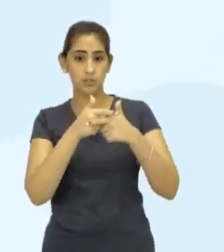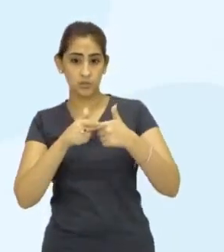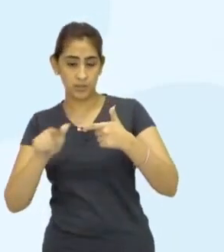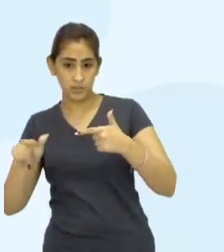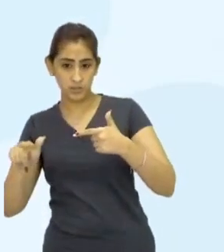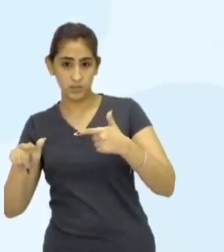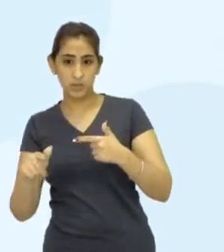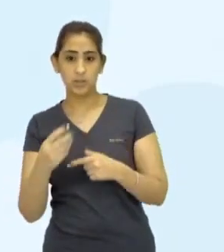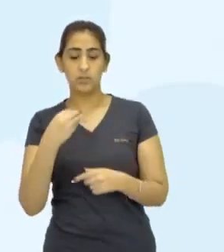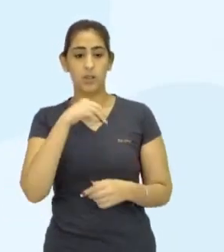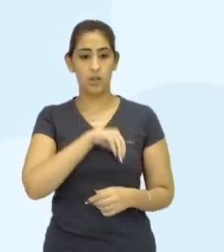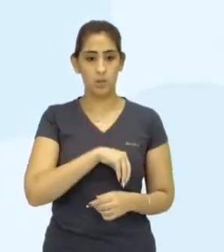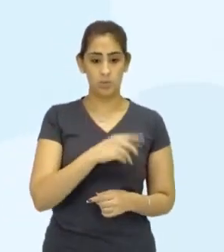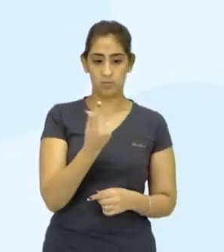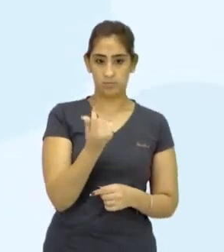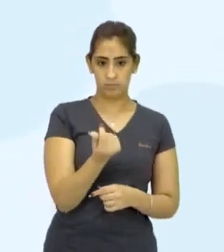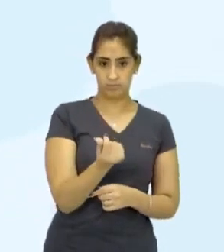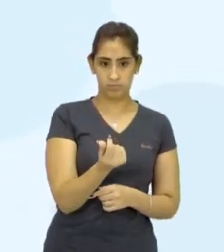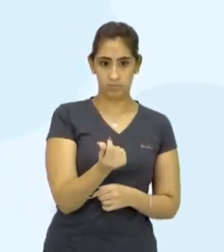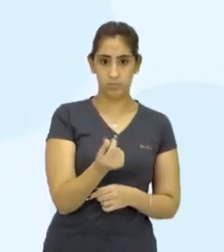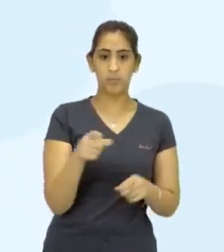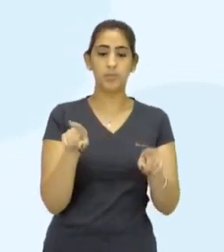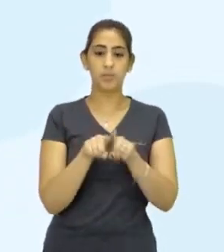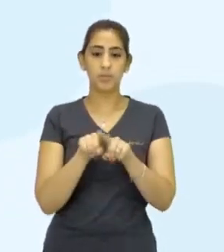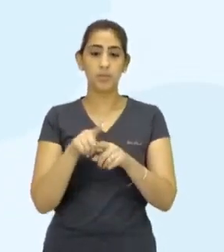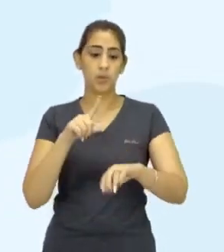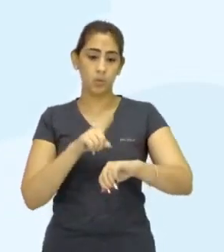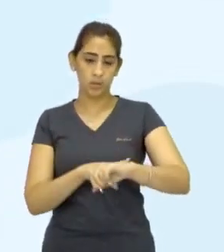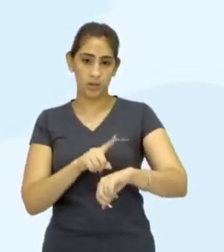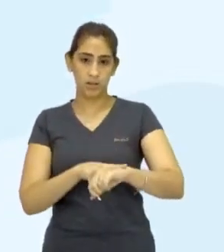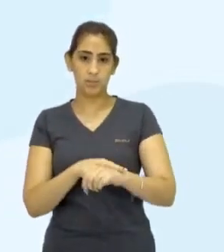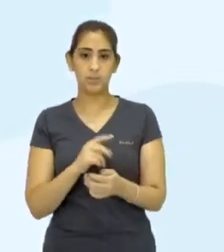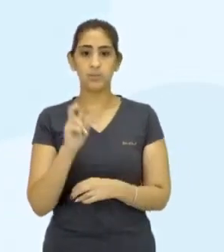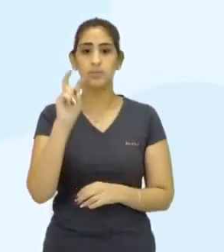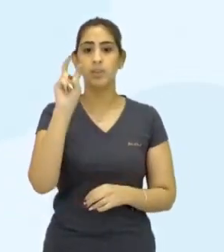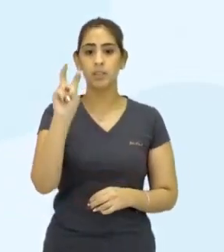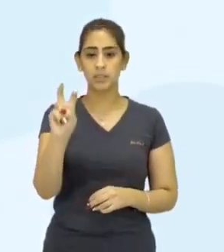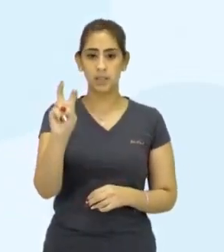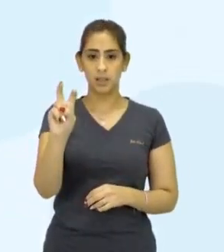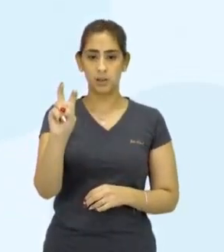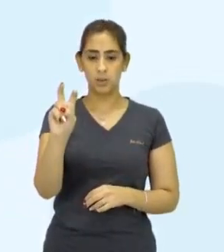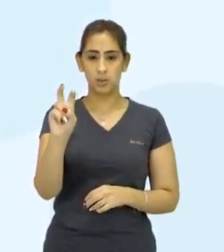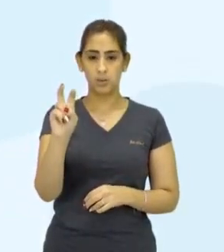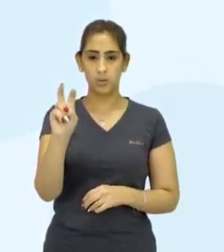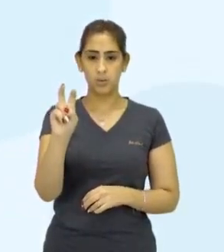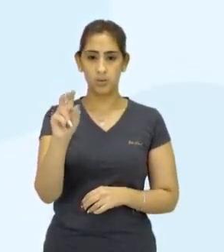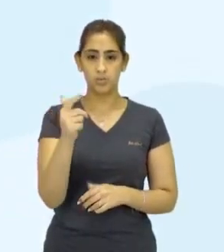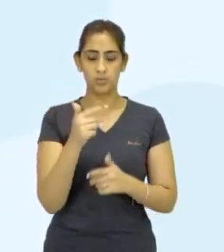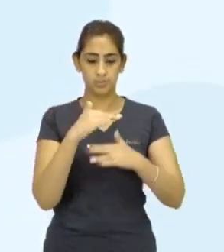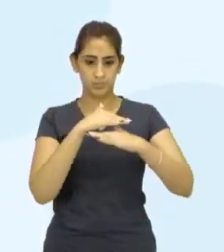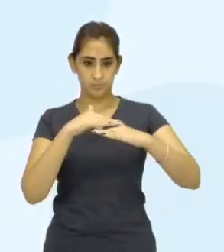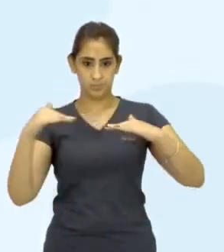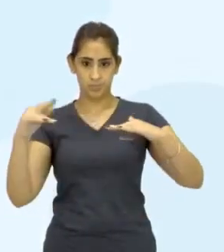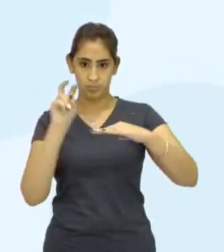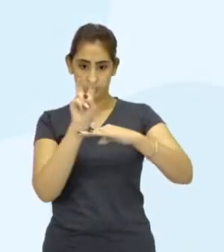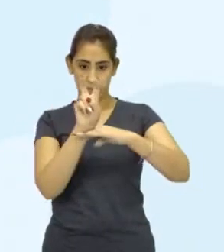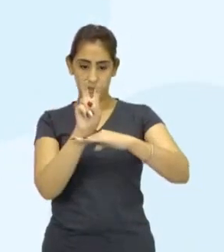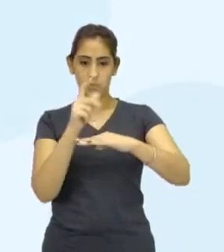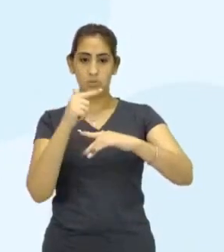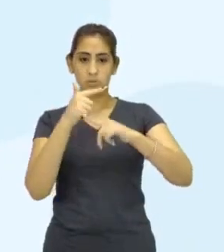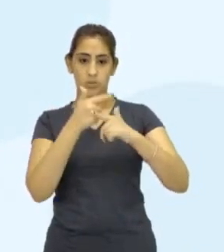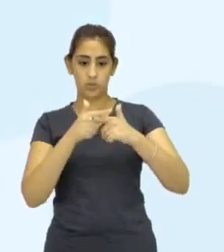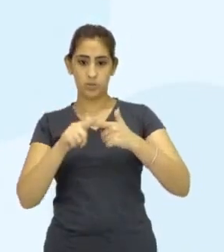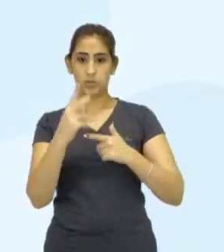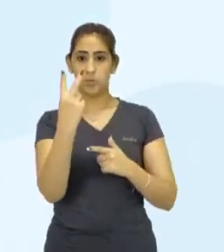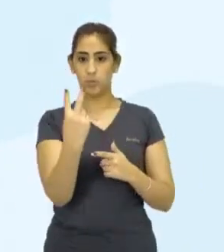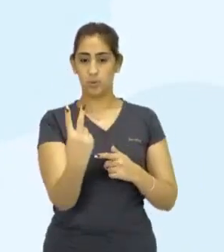salário e o tempo. Então, o nosso salário aí deu uma diferença de 5 salários e o tempo aí 2 anos. 5 dividido